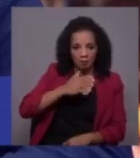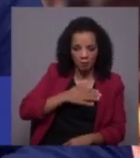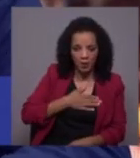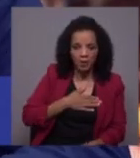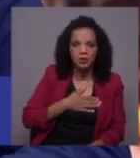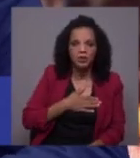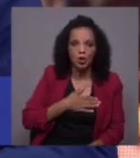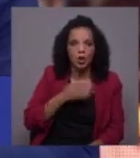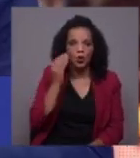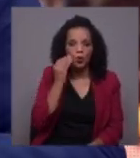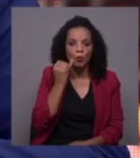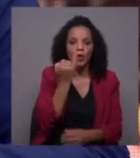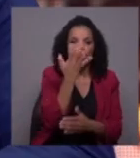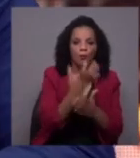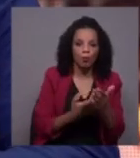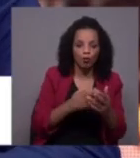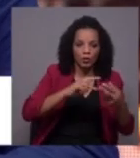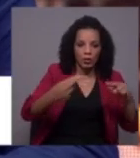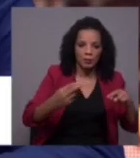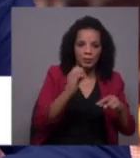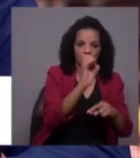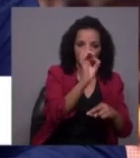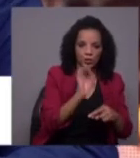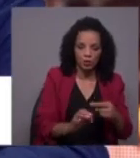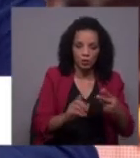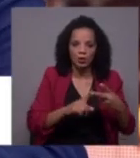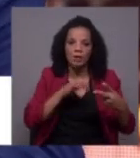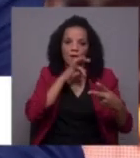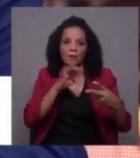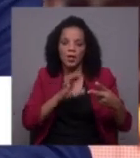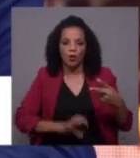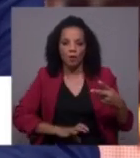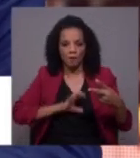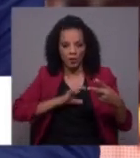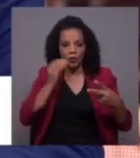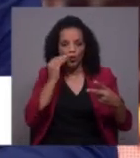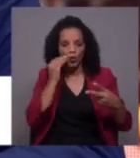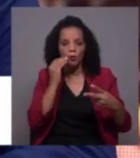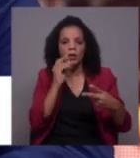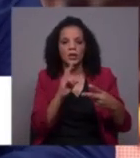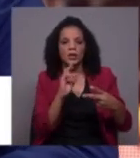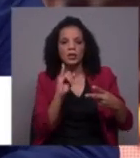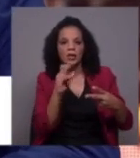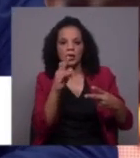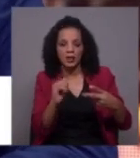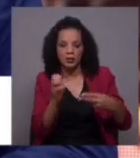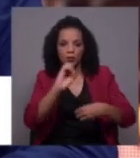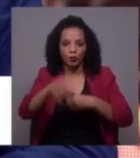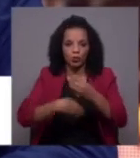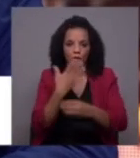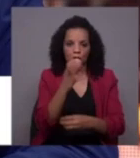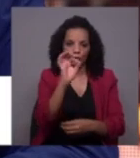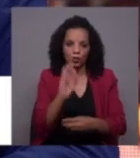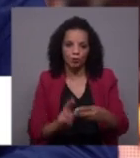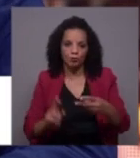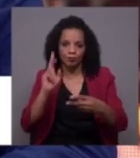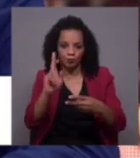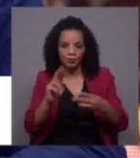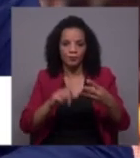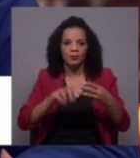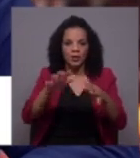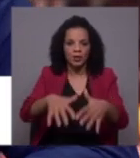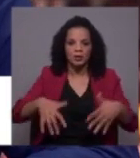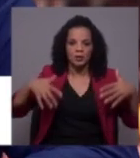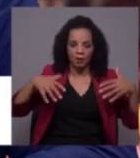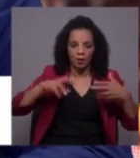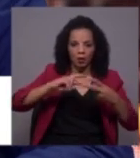baixando a derrama para 0%, dar confiança às famílias, aumentando a devolução do IRS para 5%, e dar confiança à Assembleia Municipal de Lisboa,